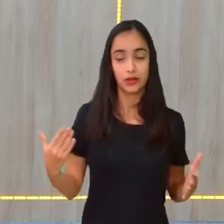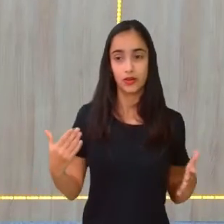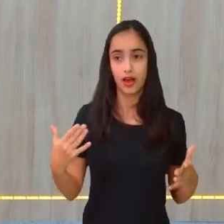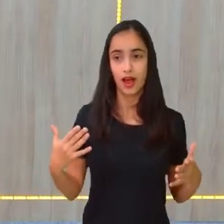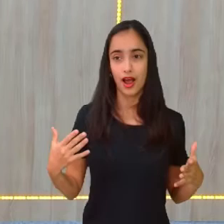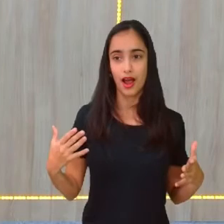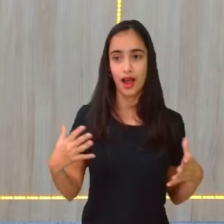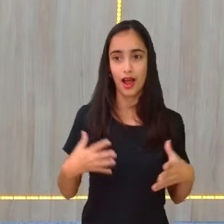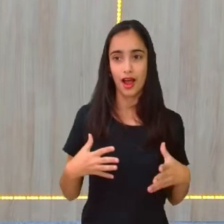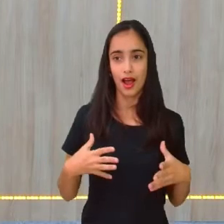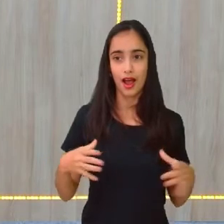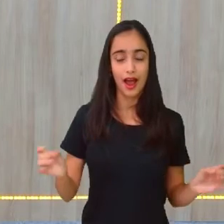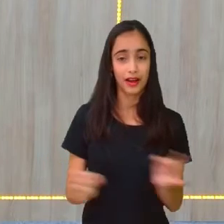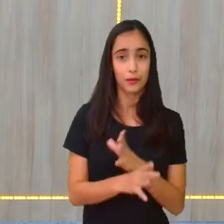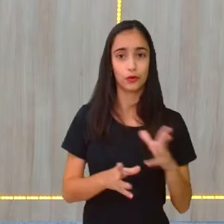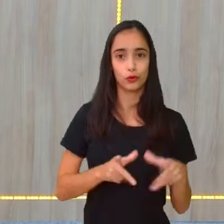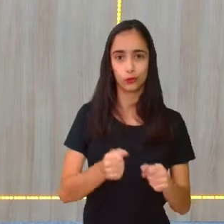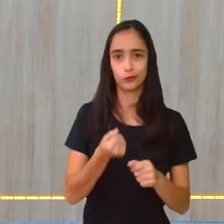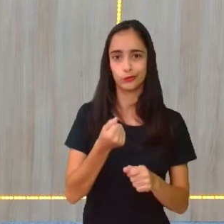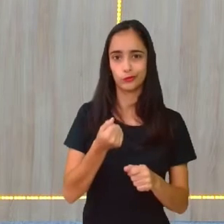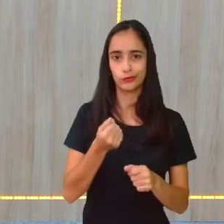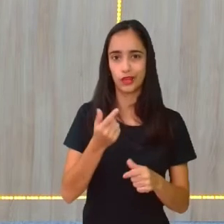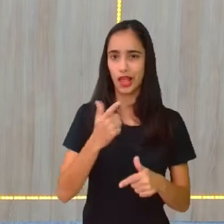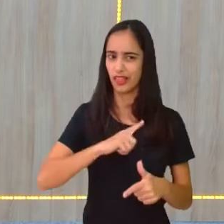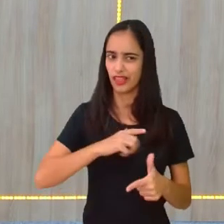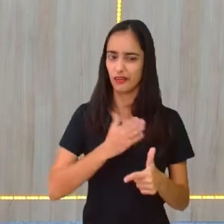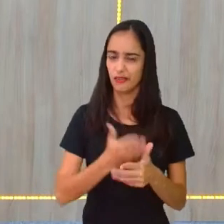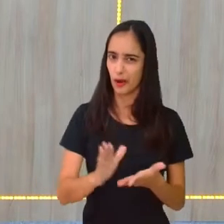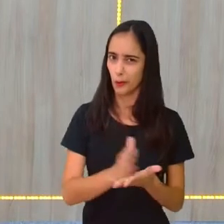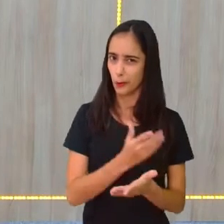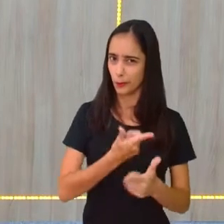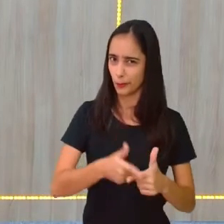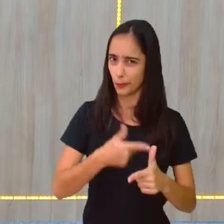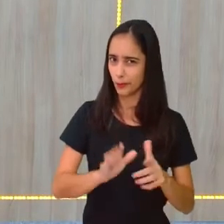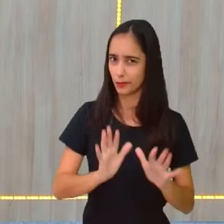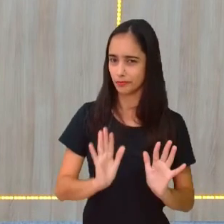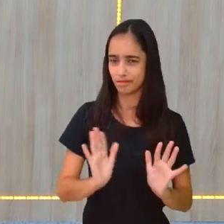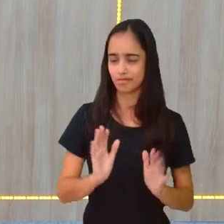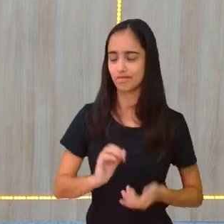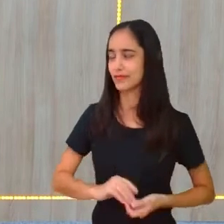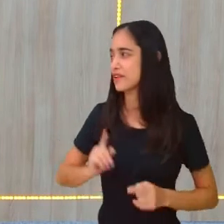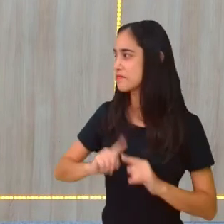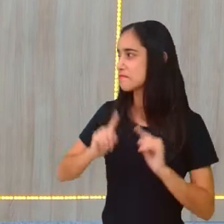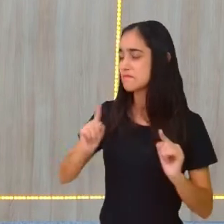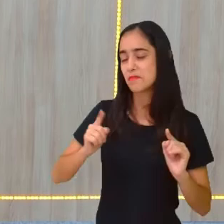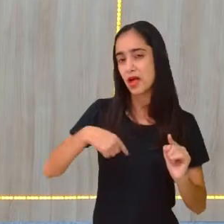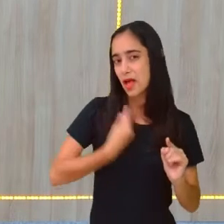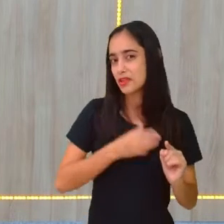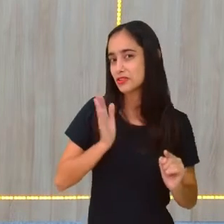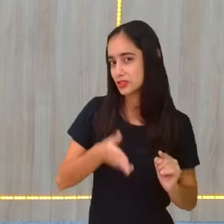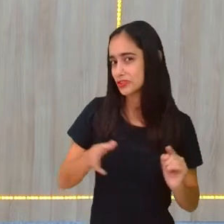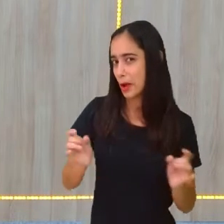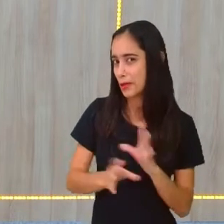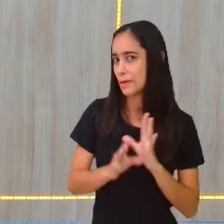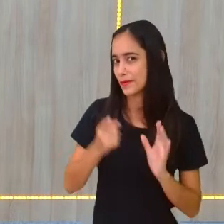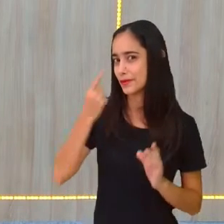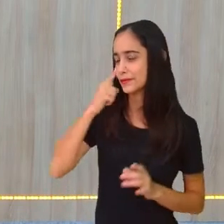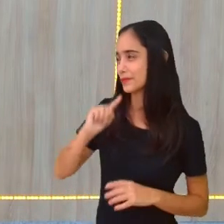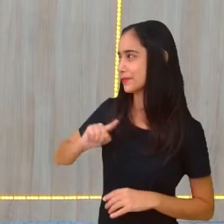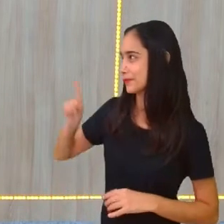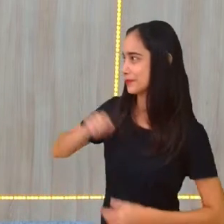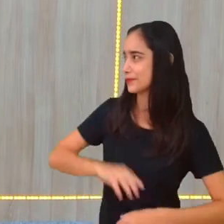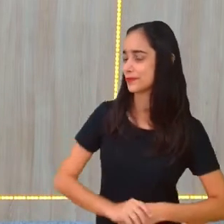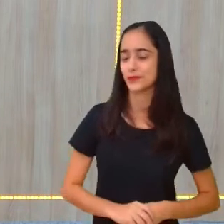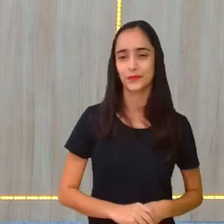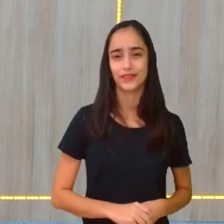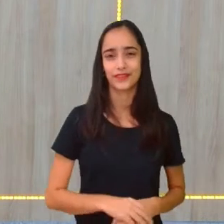aqui, ó. Acho que deu um probleminha aqui. Mas vamos lá, a gente está terminando. Então, acho que foi já o tempo aqui, mostrando